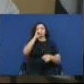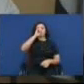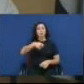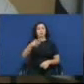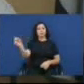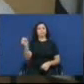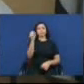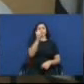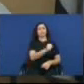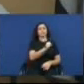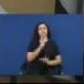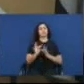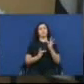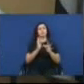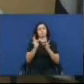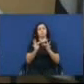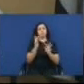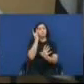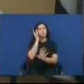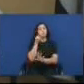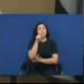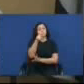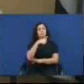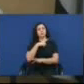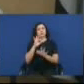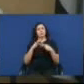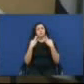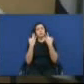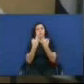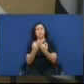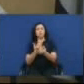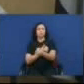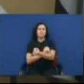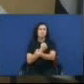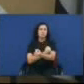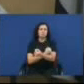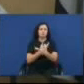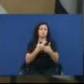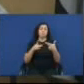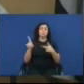manda. Eu não sei se alguém tem algum dependente químico aqui na família,